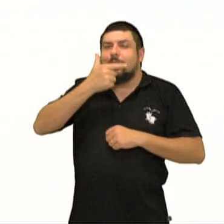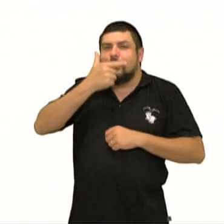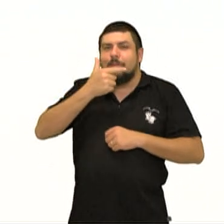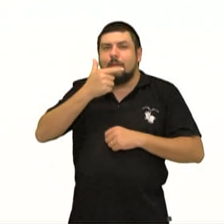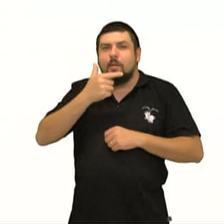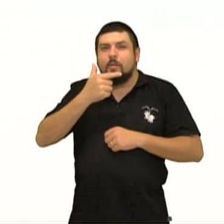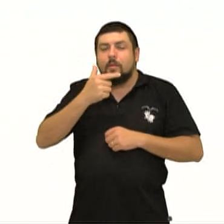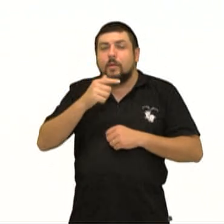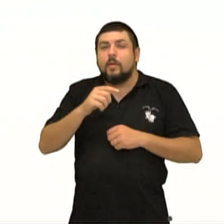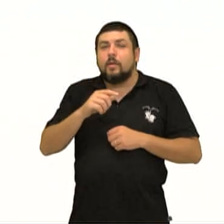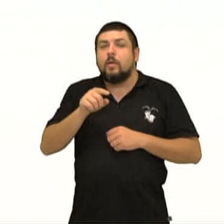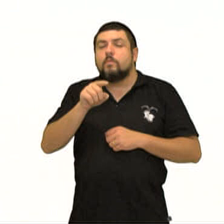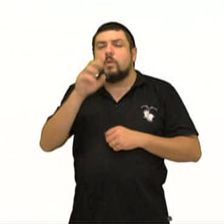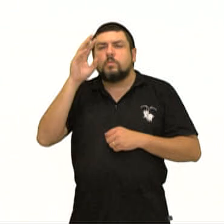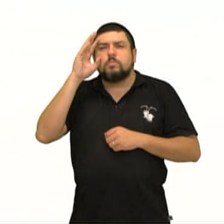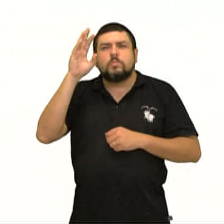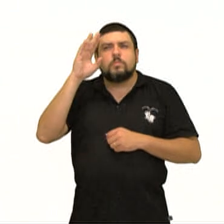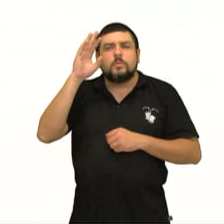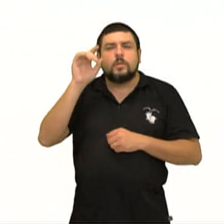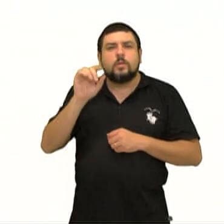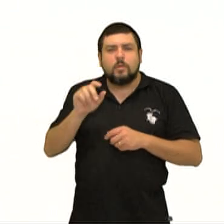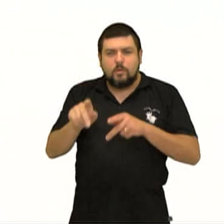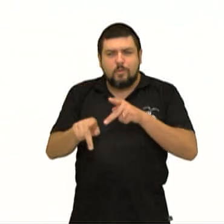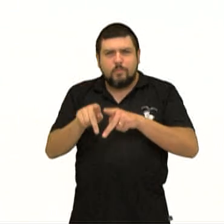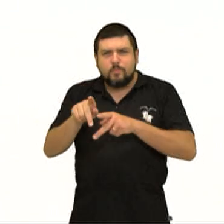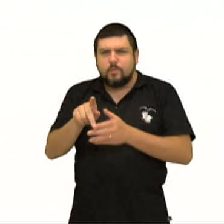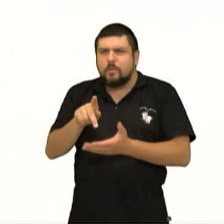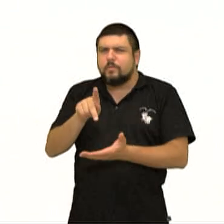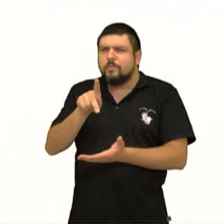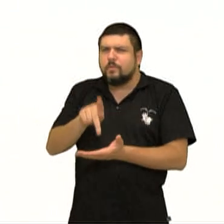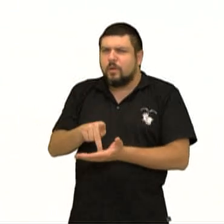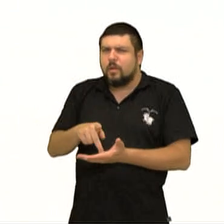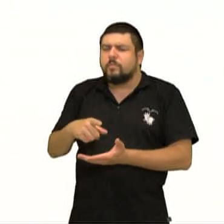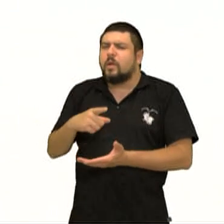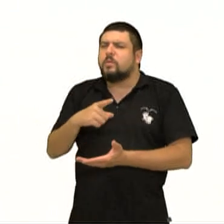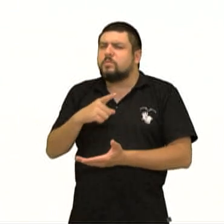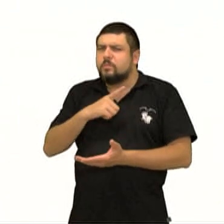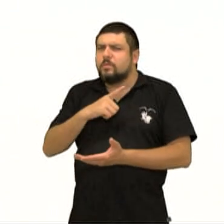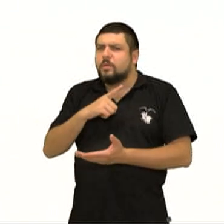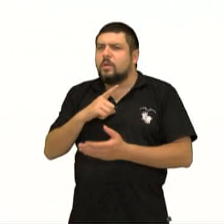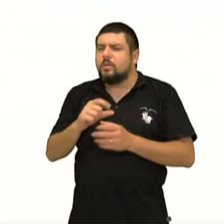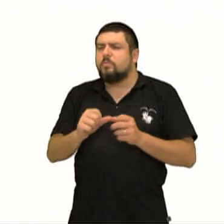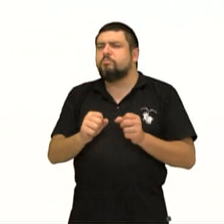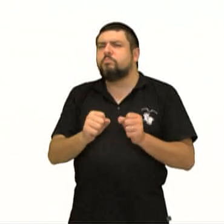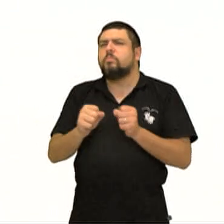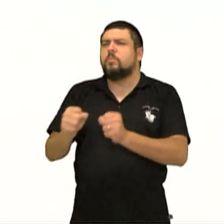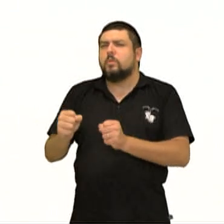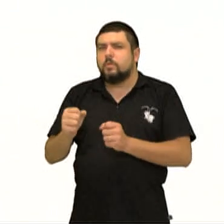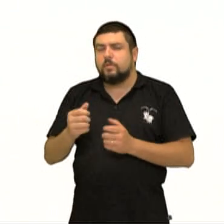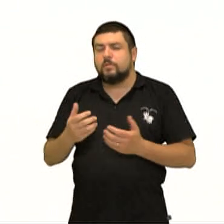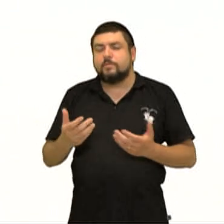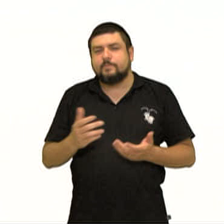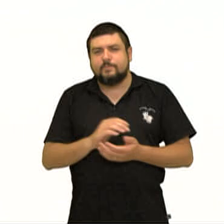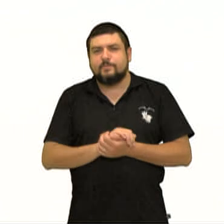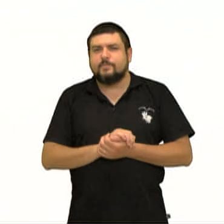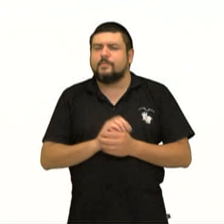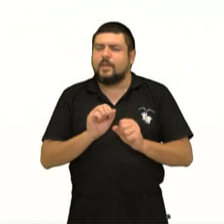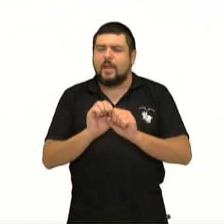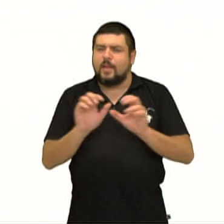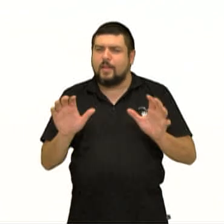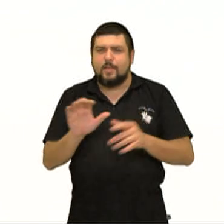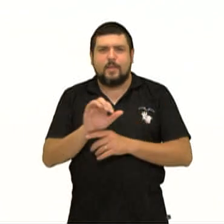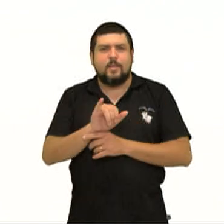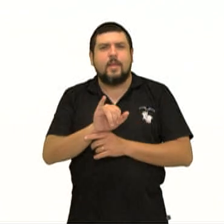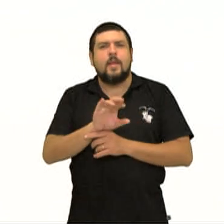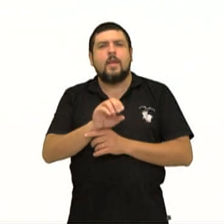e autoridade na democracia. Né? Então, fica bem claro, né, que ela foi muito irônica. Né? Em